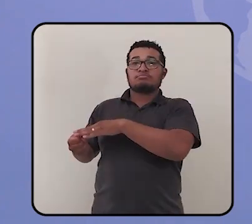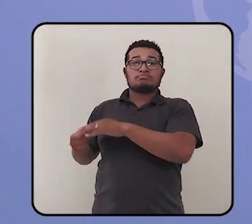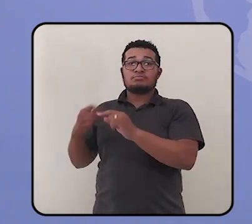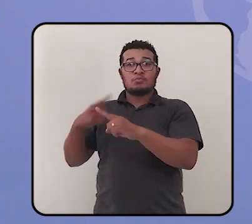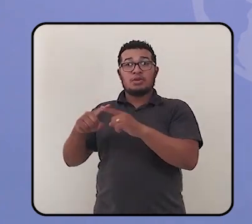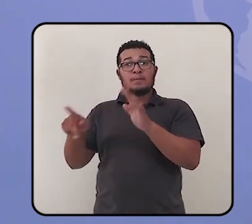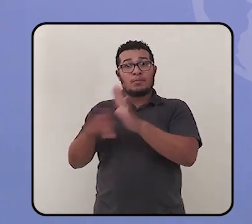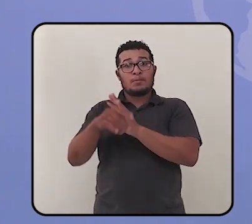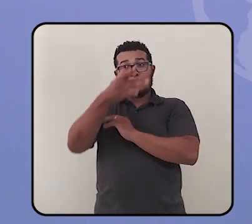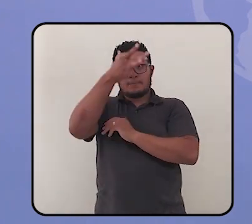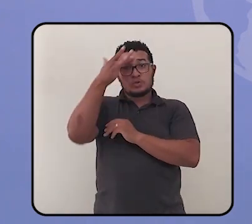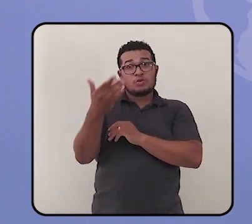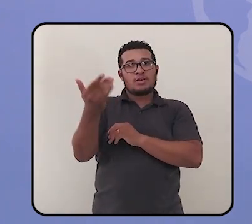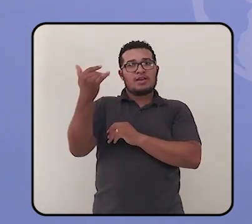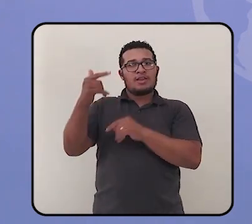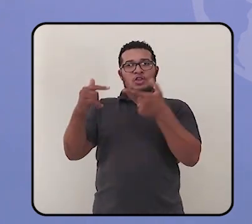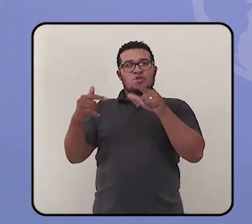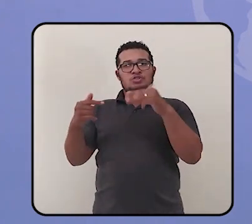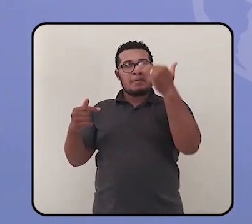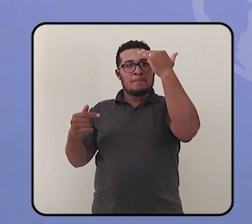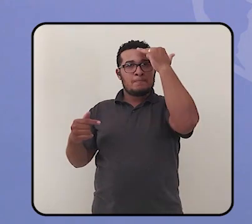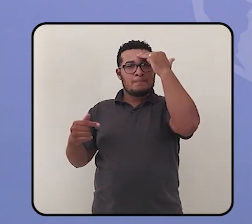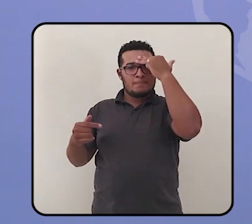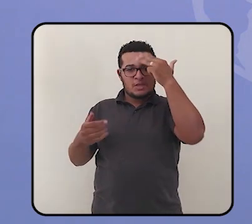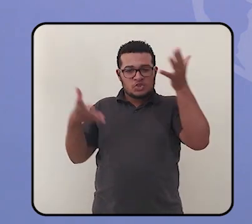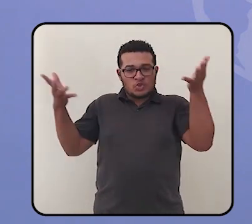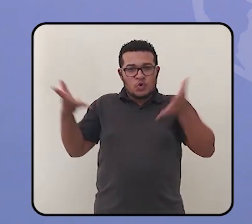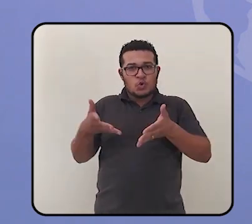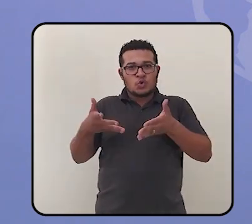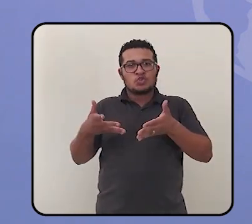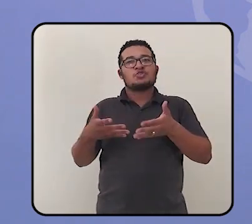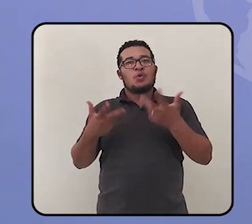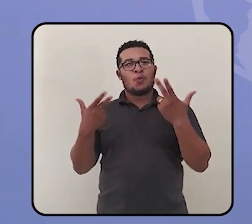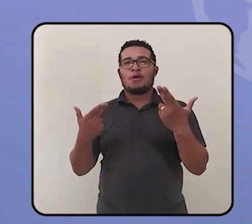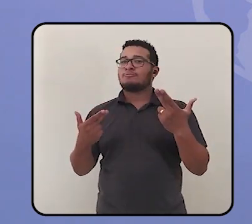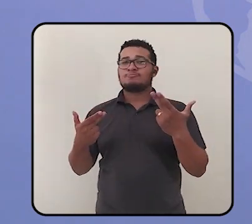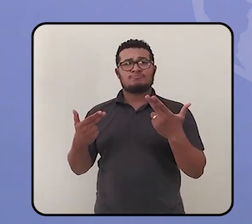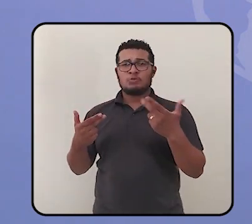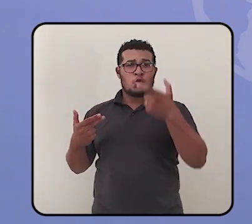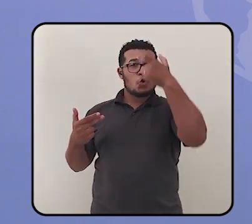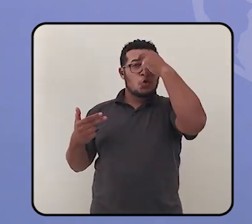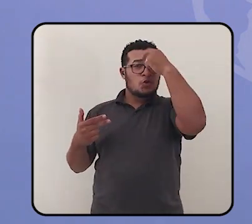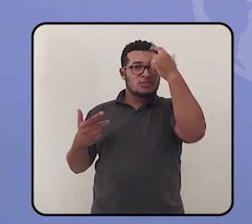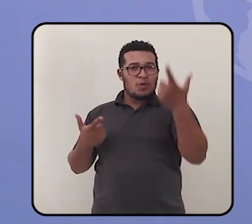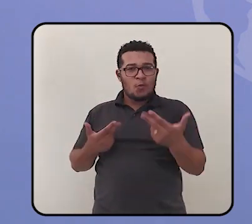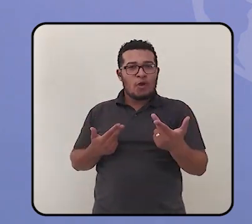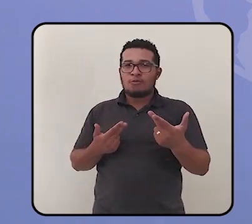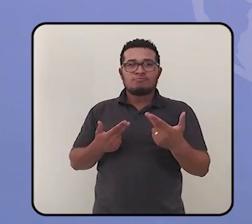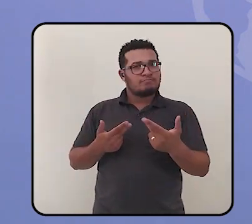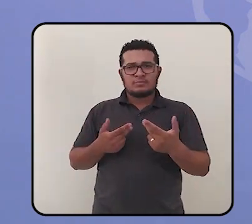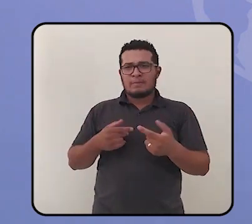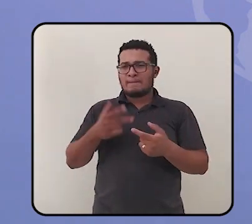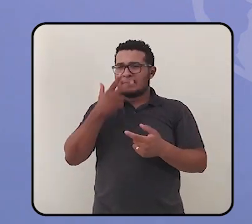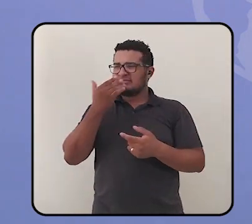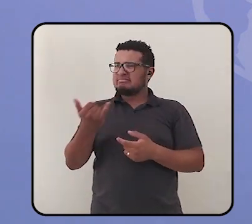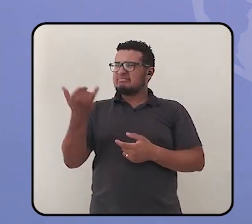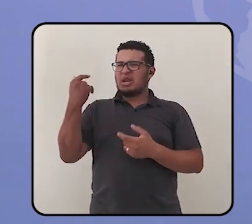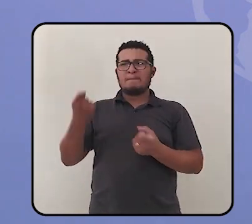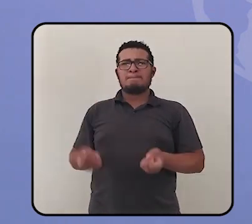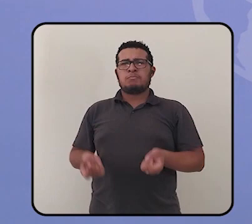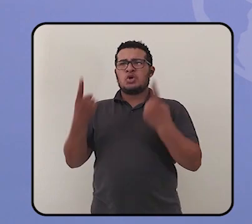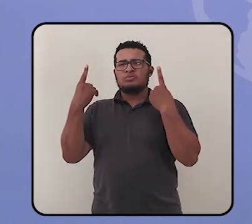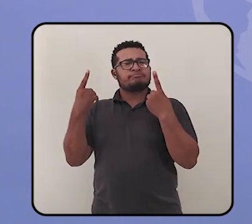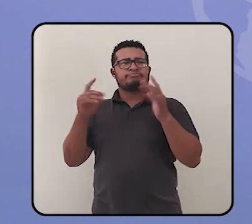de idade média elas não tinham a nossa mentalidade então nós não podemos achar que é uma e o que era praticado no período